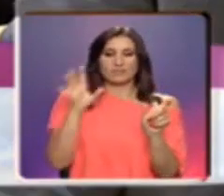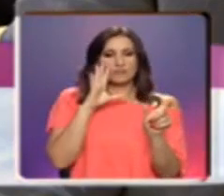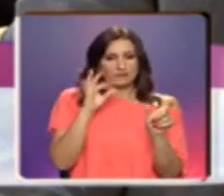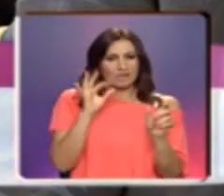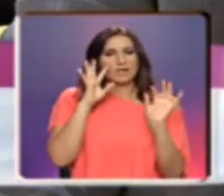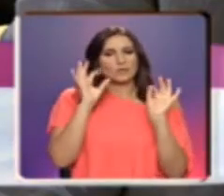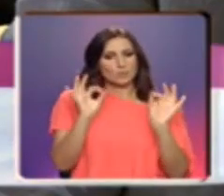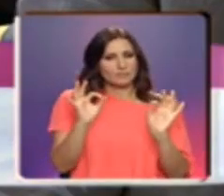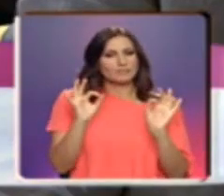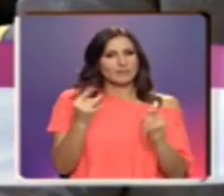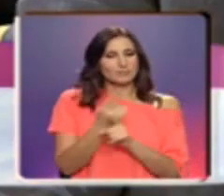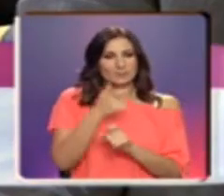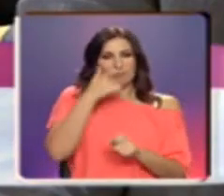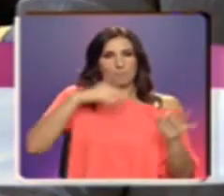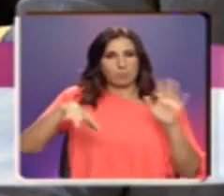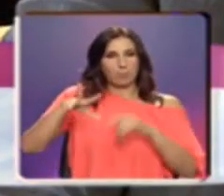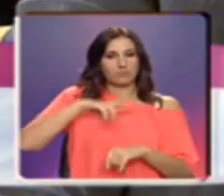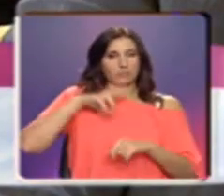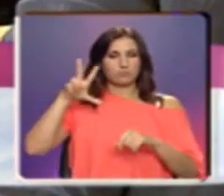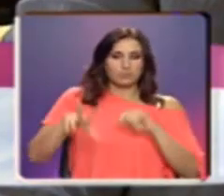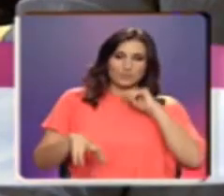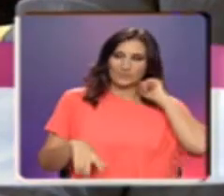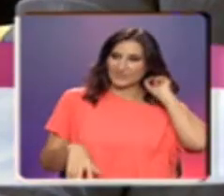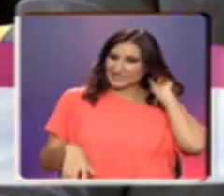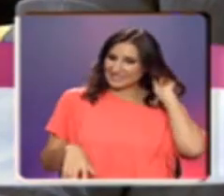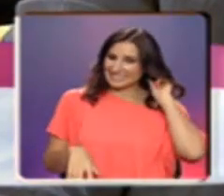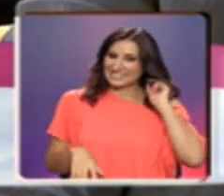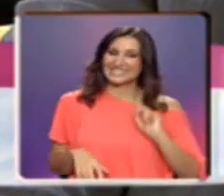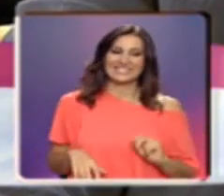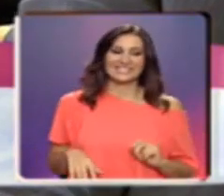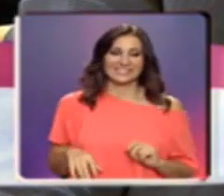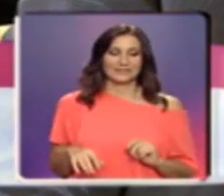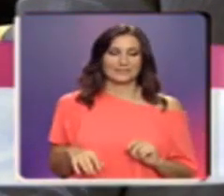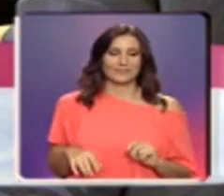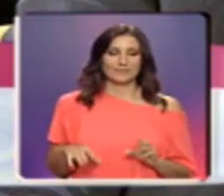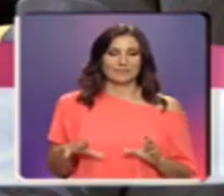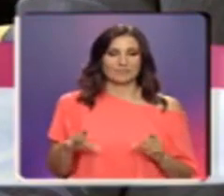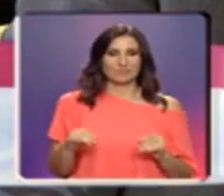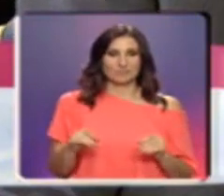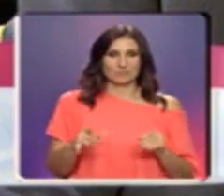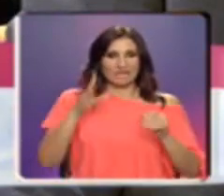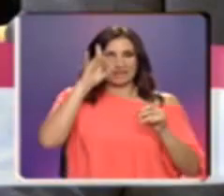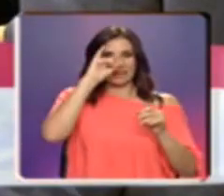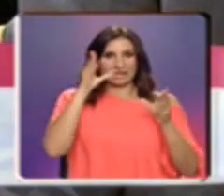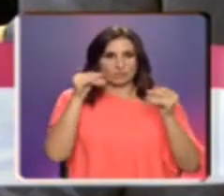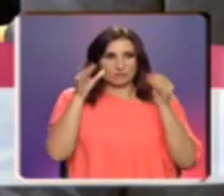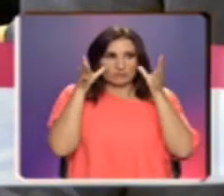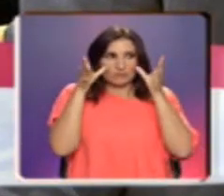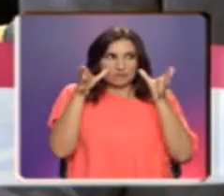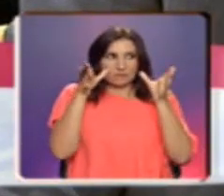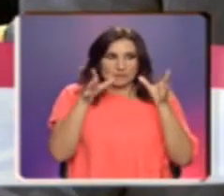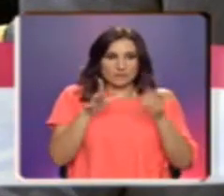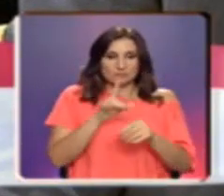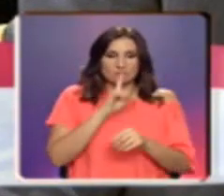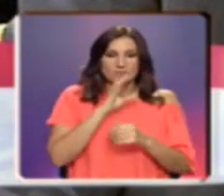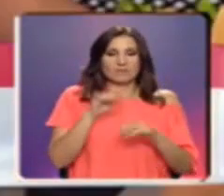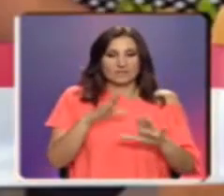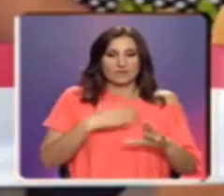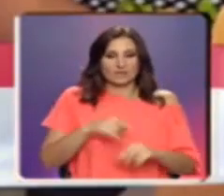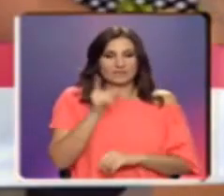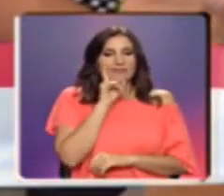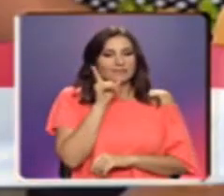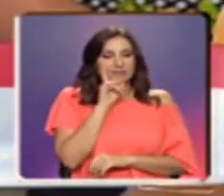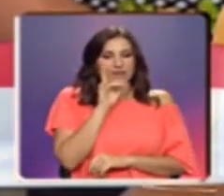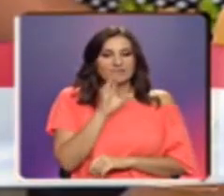algum cuidado, porque o povo português é um povo muito, muito, muito, muito conservador. Mas é um povo que gosta de anedotas,